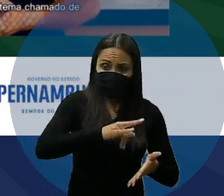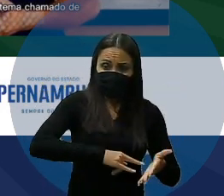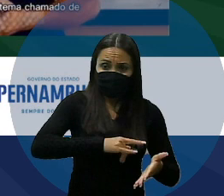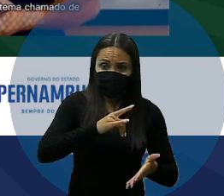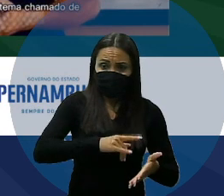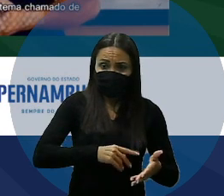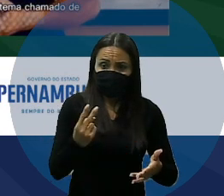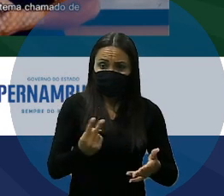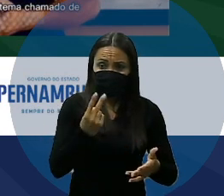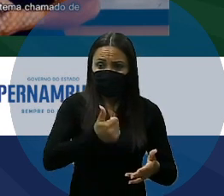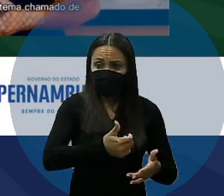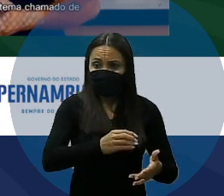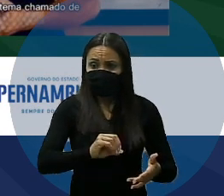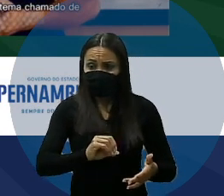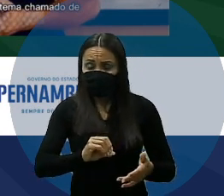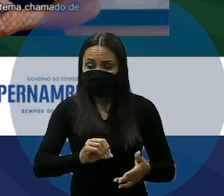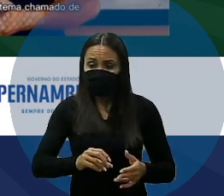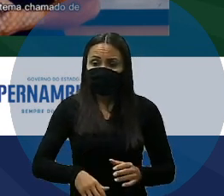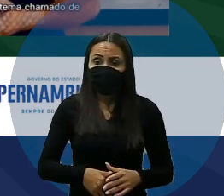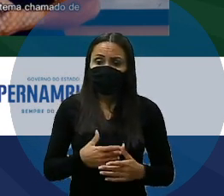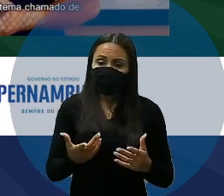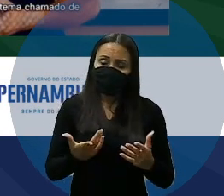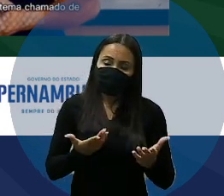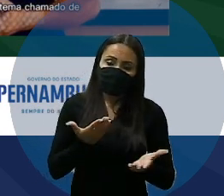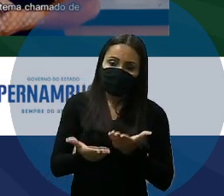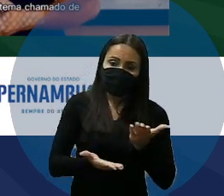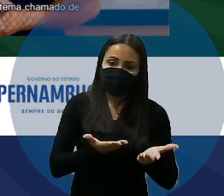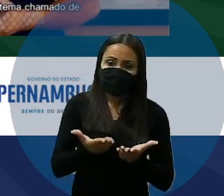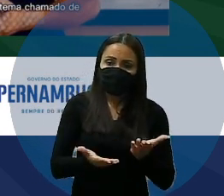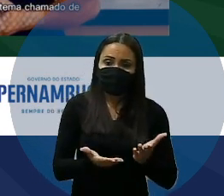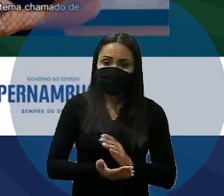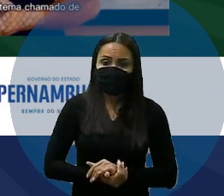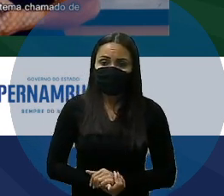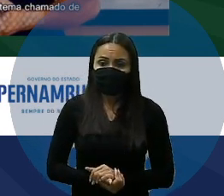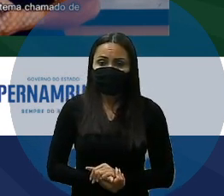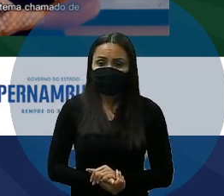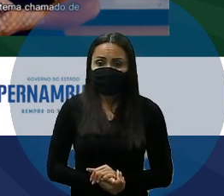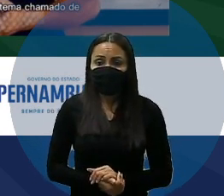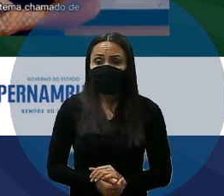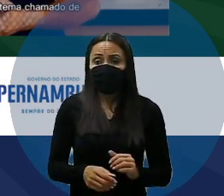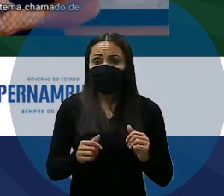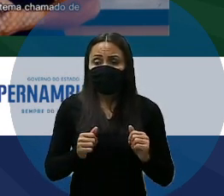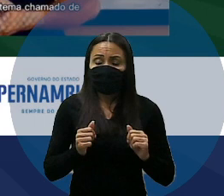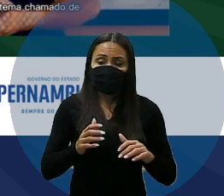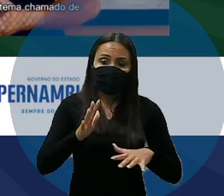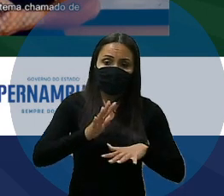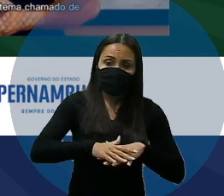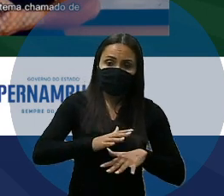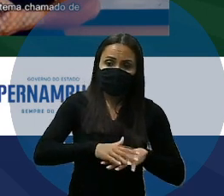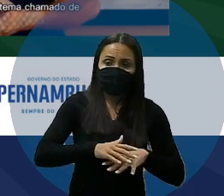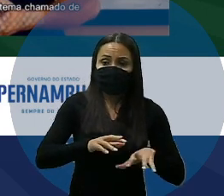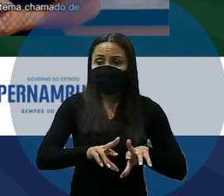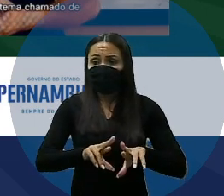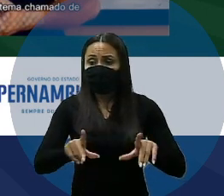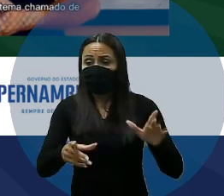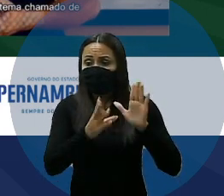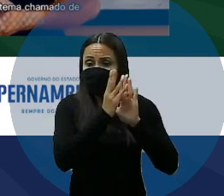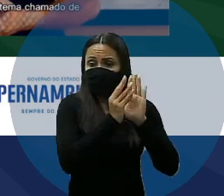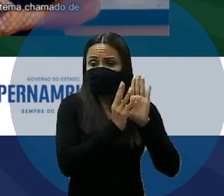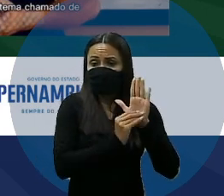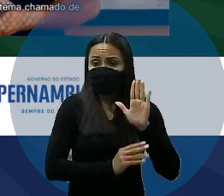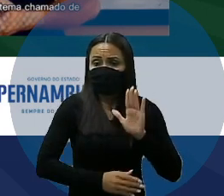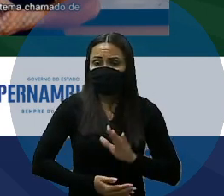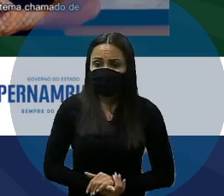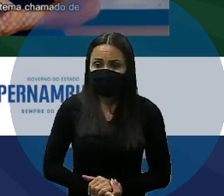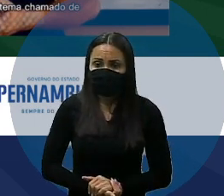essa contribuição, onde a gente pode, de certa forma, trazer a matemática de uma forma bem diferente, envolvedora, e que